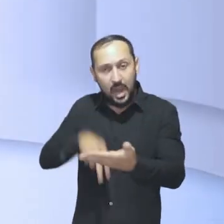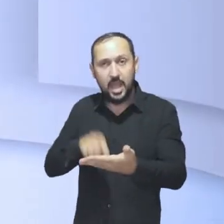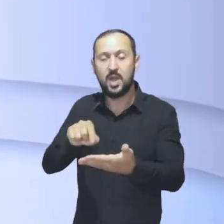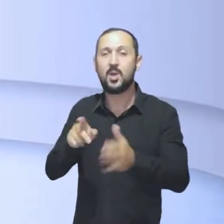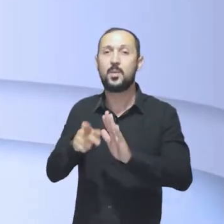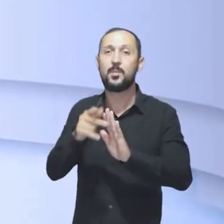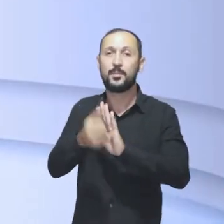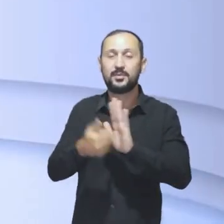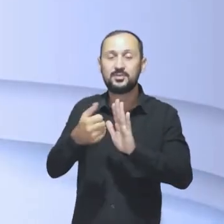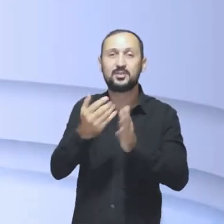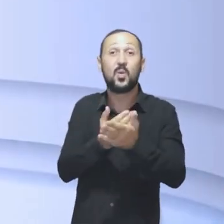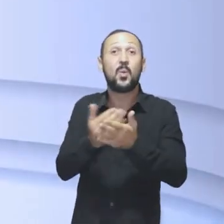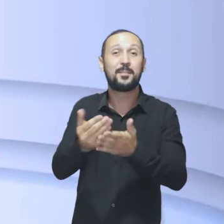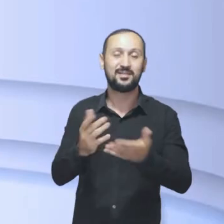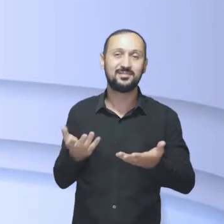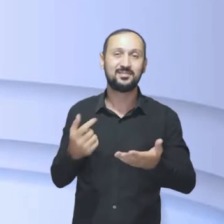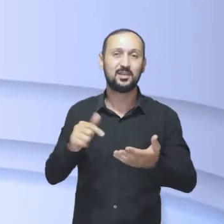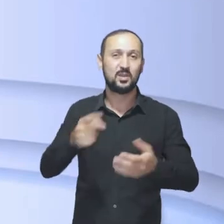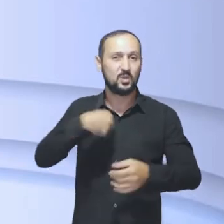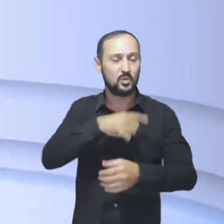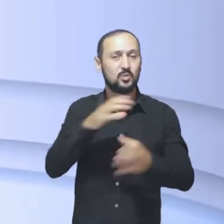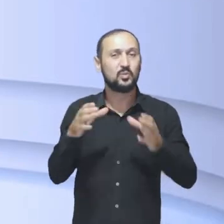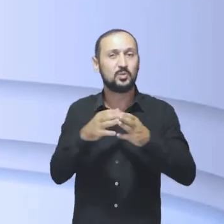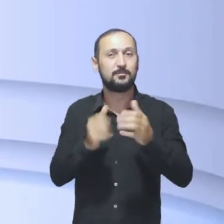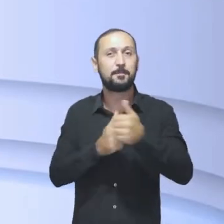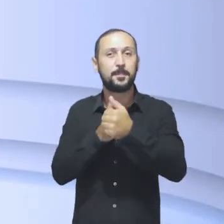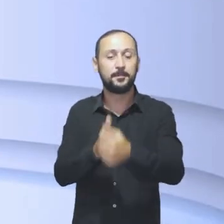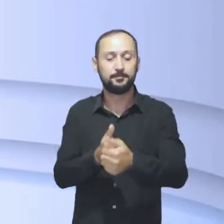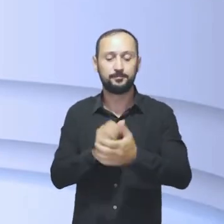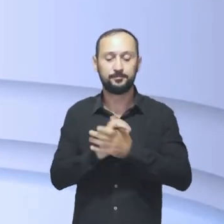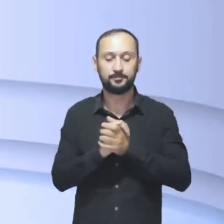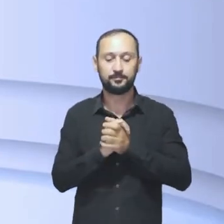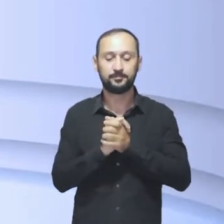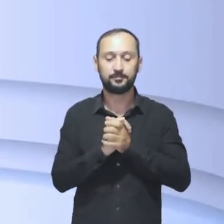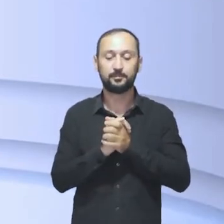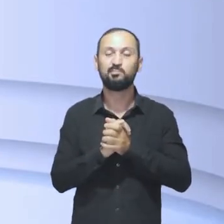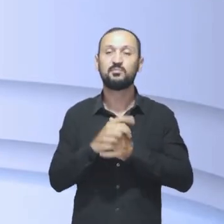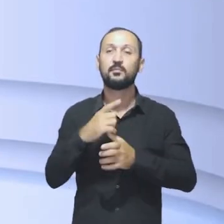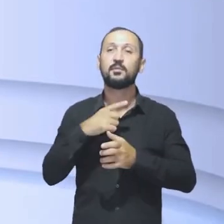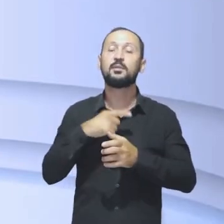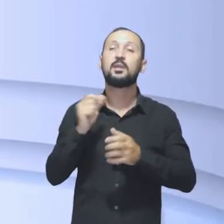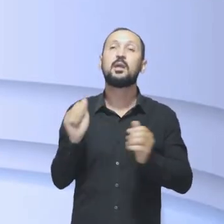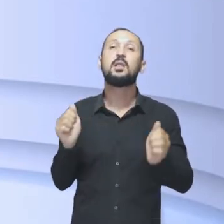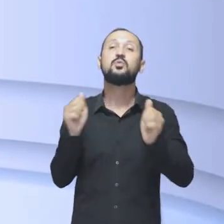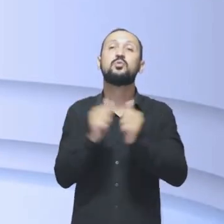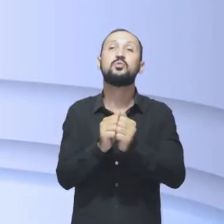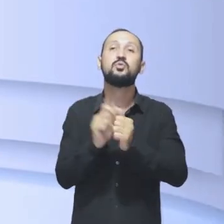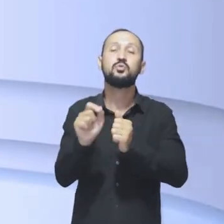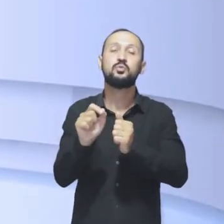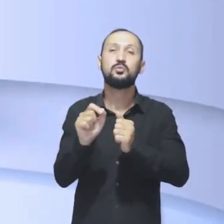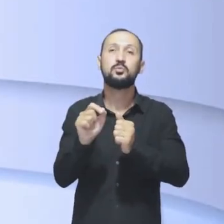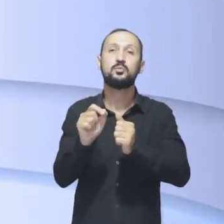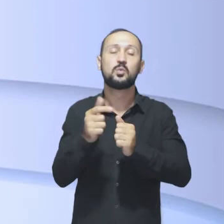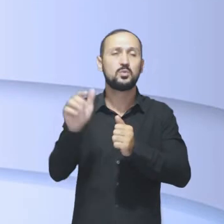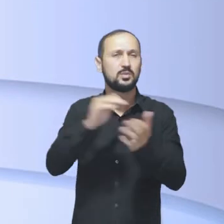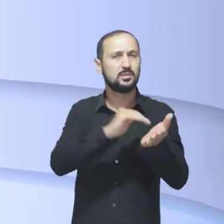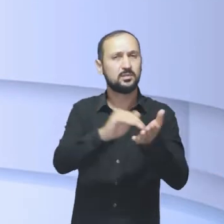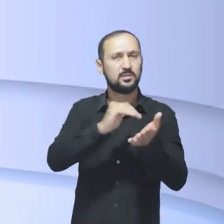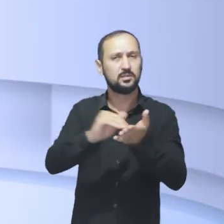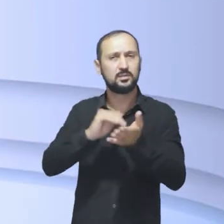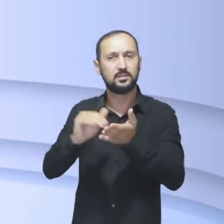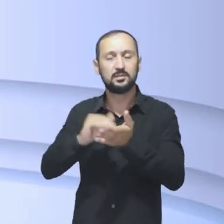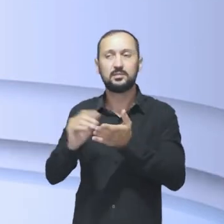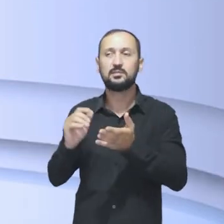uma interlocução com as demais secretarias afetas àquele projeto para entender a sua afinidade com as